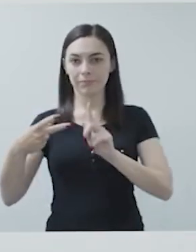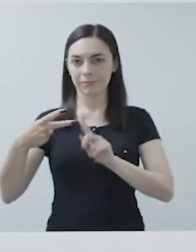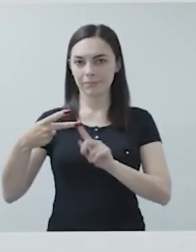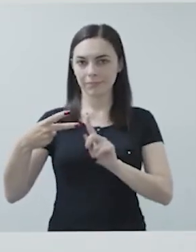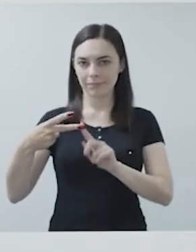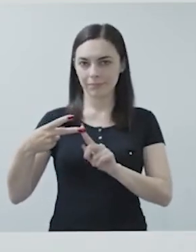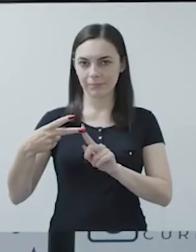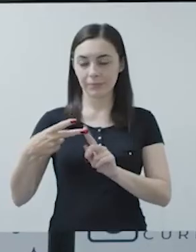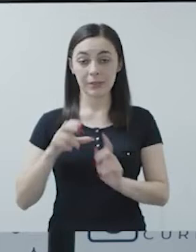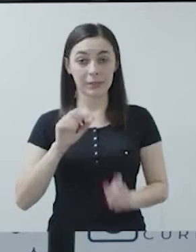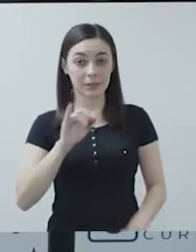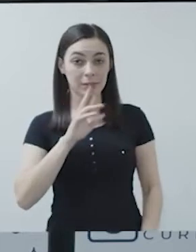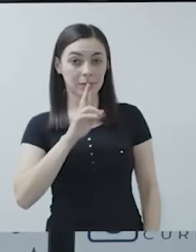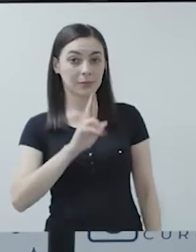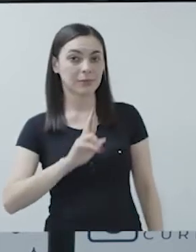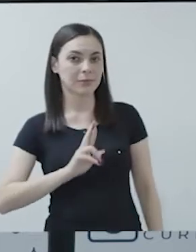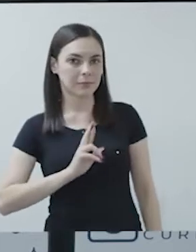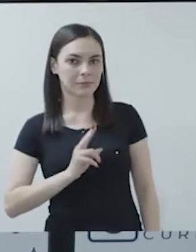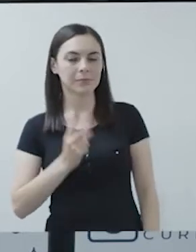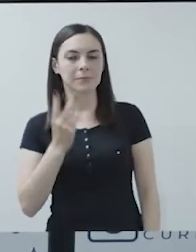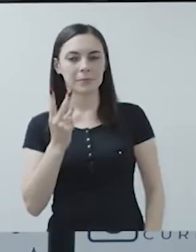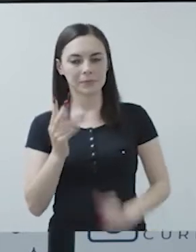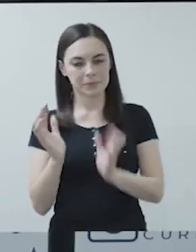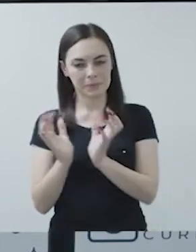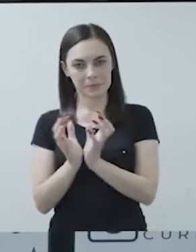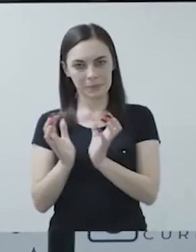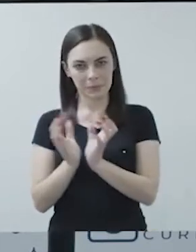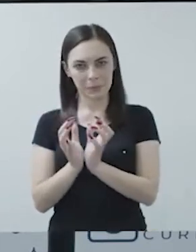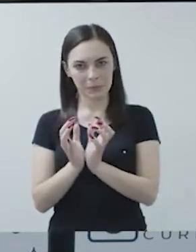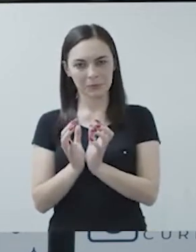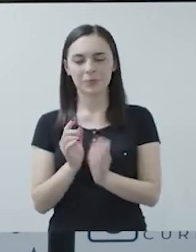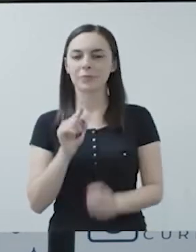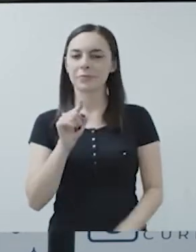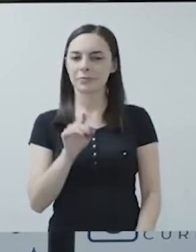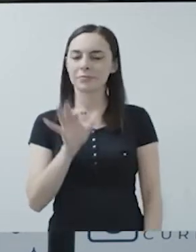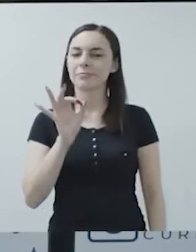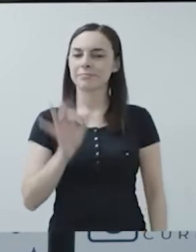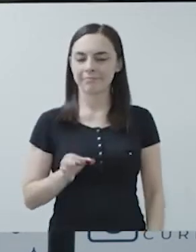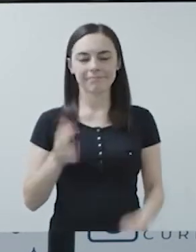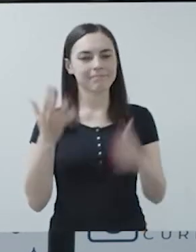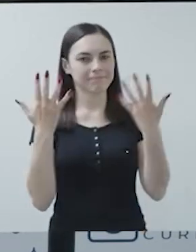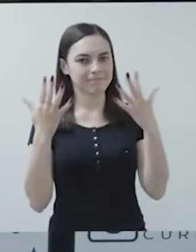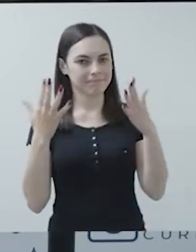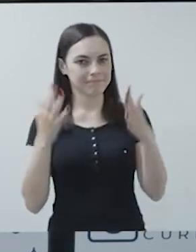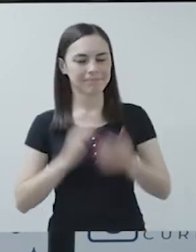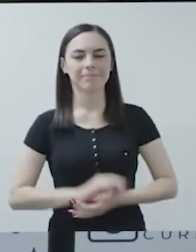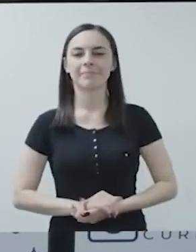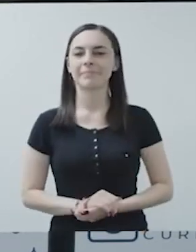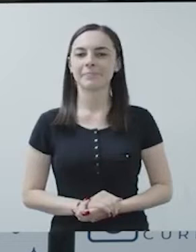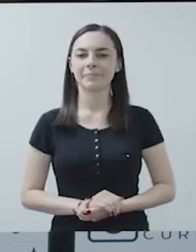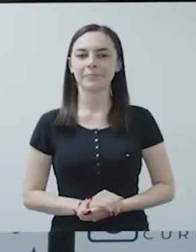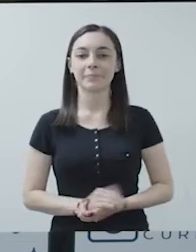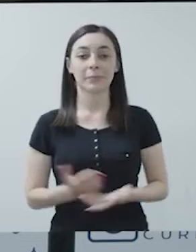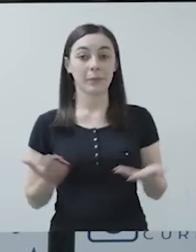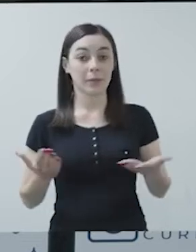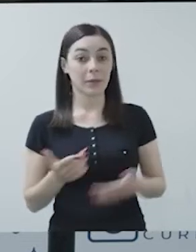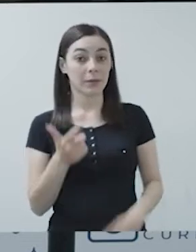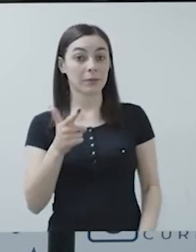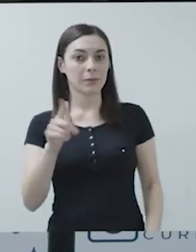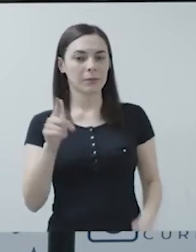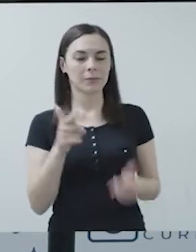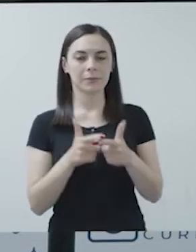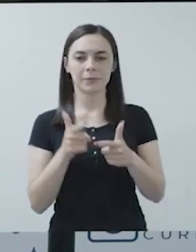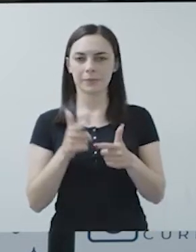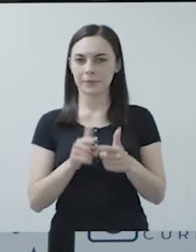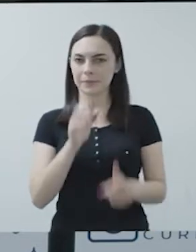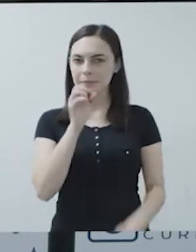2. Se você falou que era o conjunto número 2, parabéns, você acertou. E agora vamos então para mais um problema